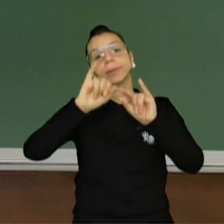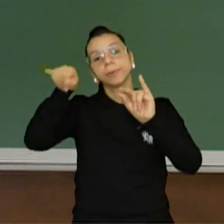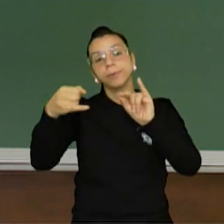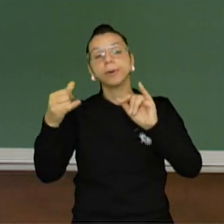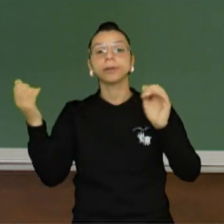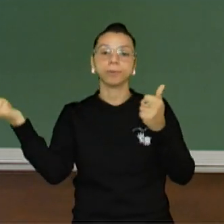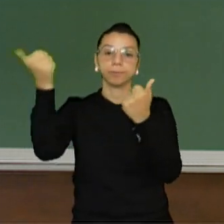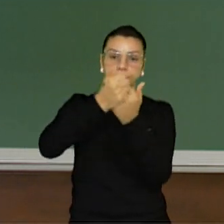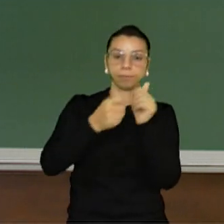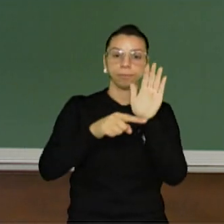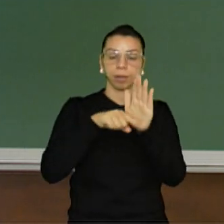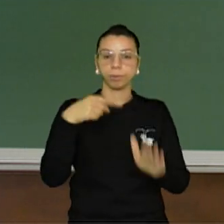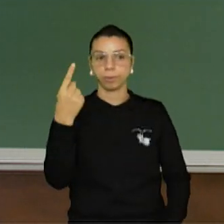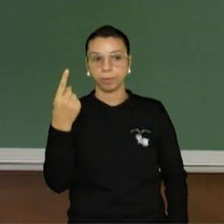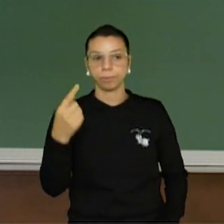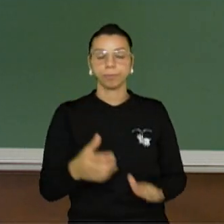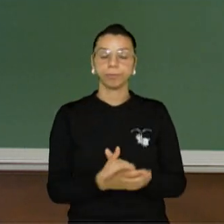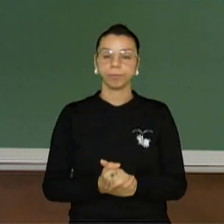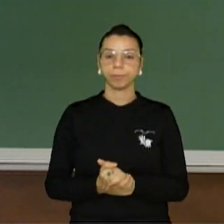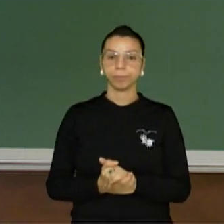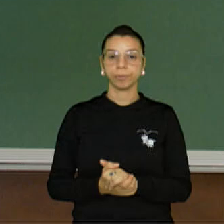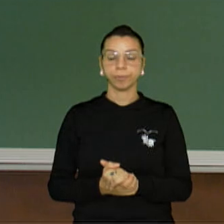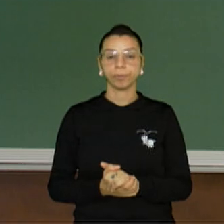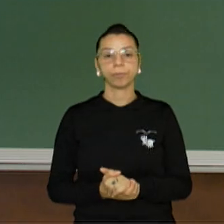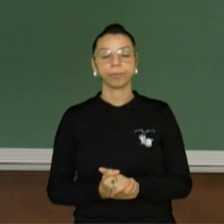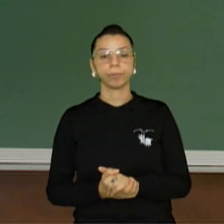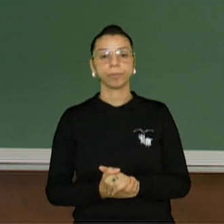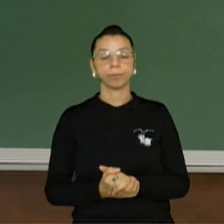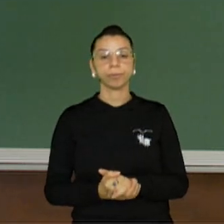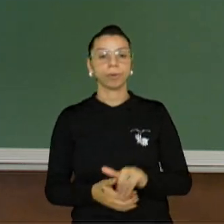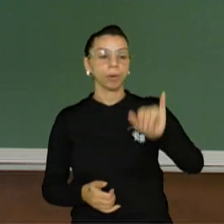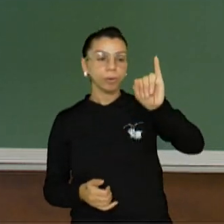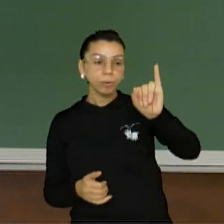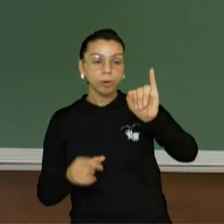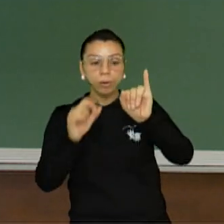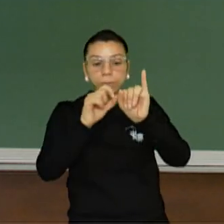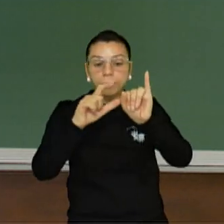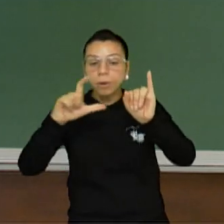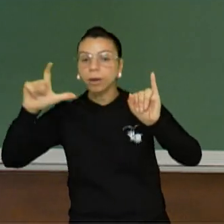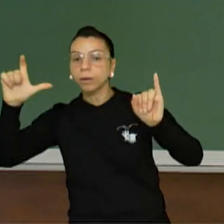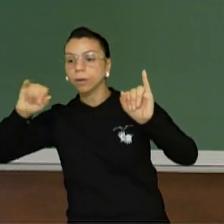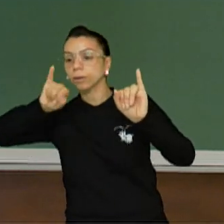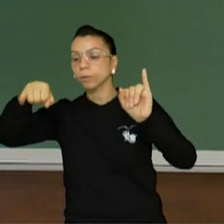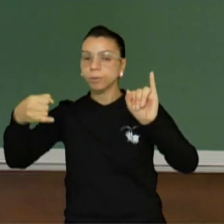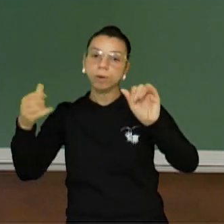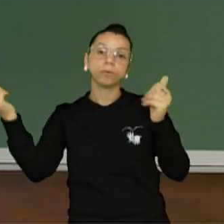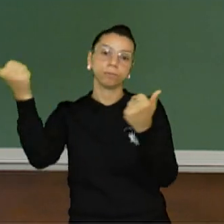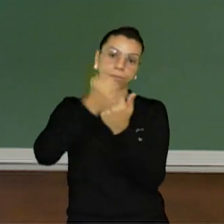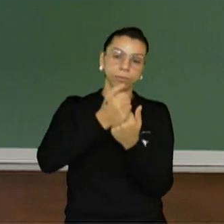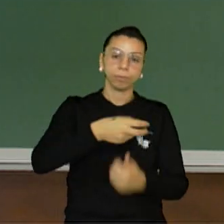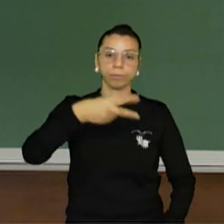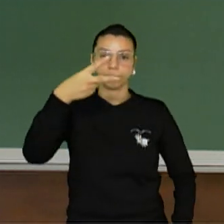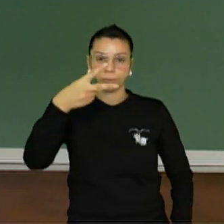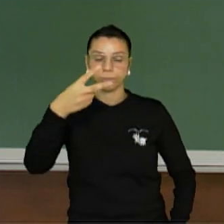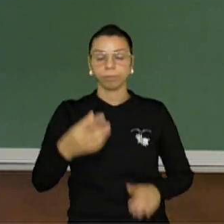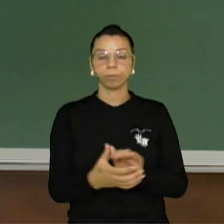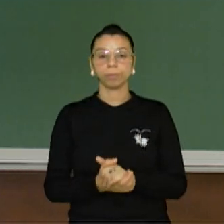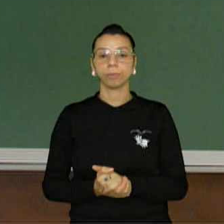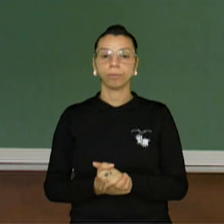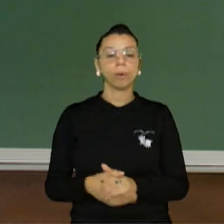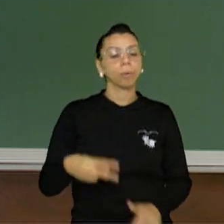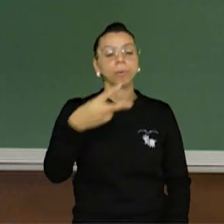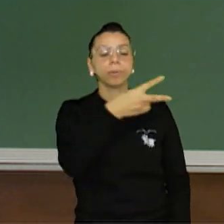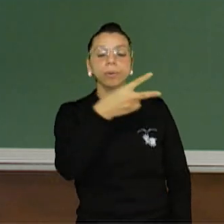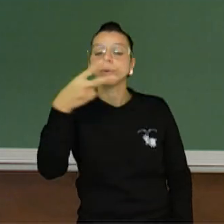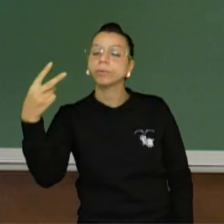2, 1. Opa, o I maior que o J. Quanto que a gente tem que colocar? 2. Depois, 2, 2. O que a gente